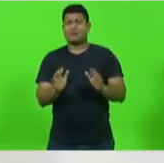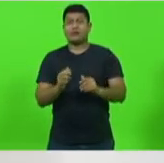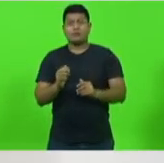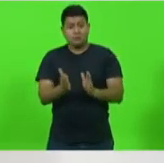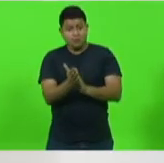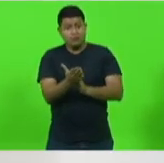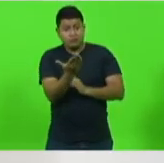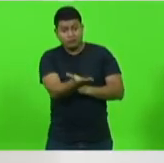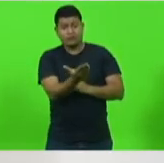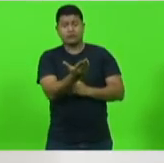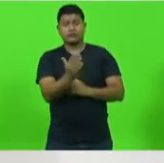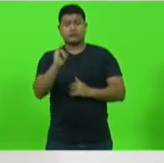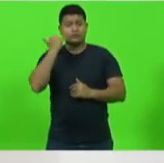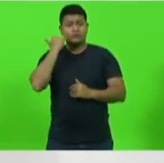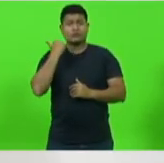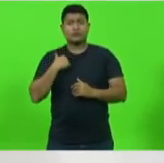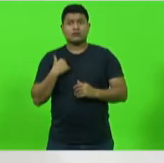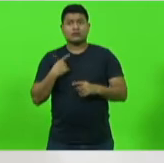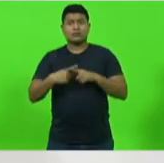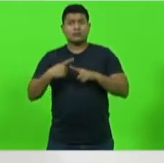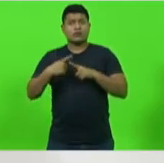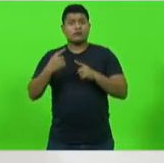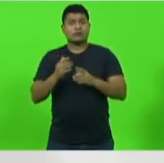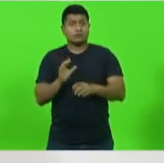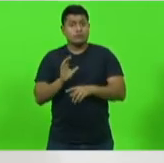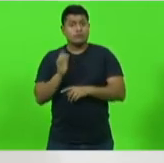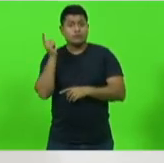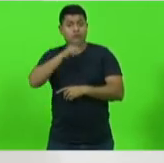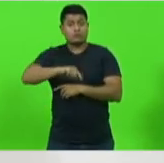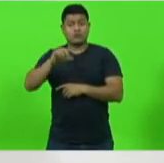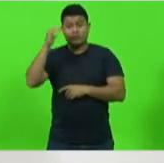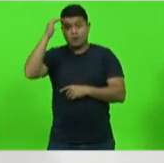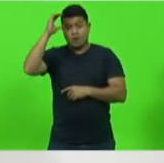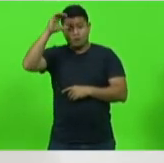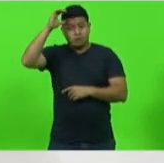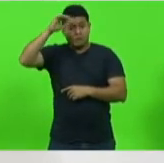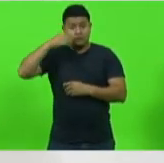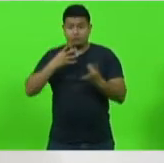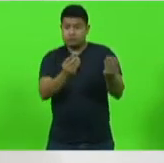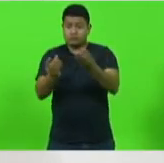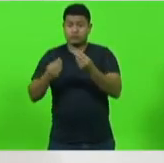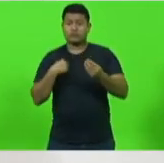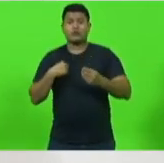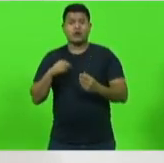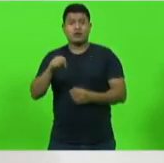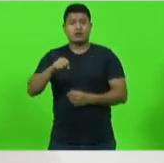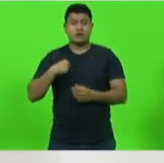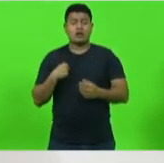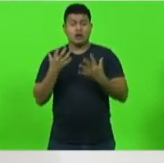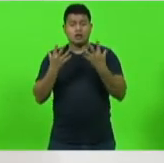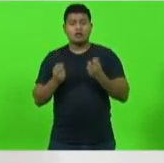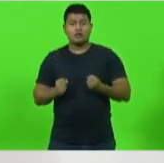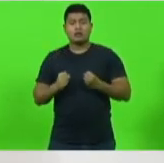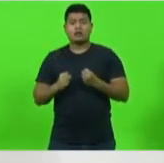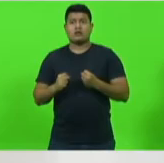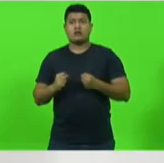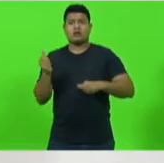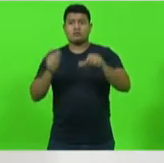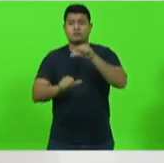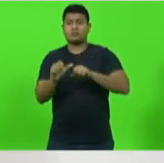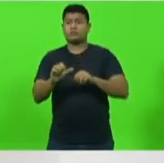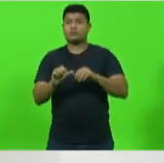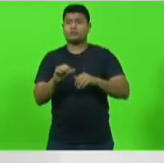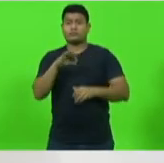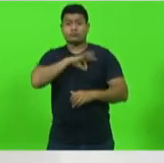conseguiu conscientizar muitos colegas aqui que, sim, hoje são favoráveis ao reajuste linear. Eu parabenizo o senhor, porque o